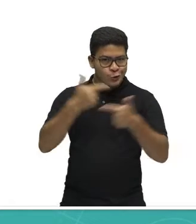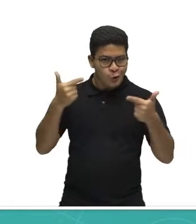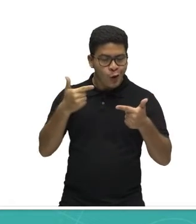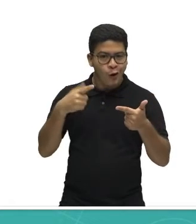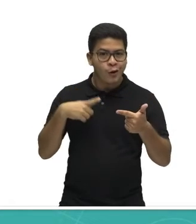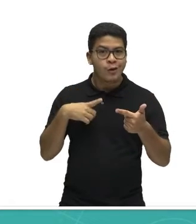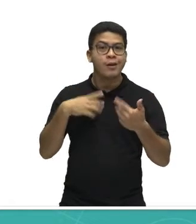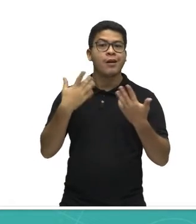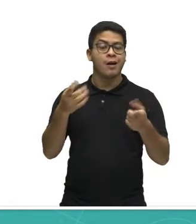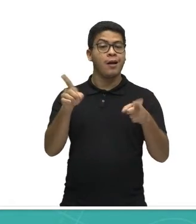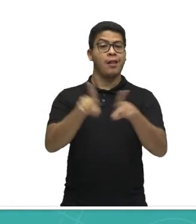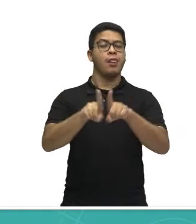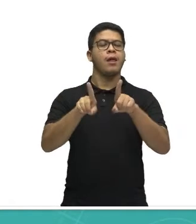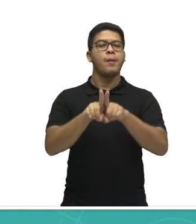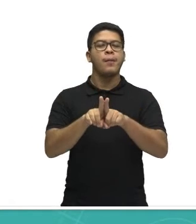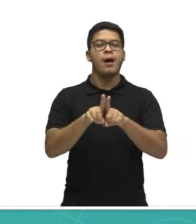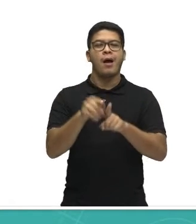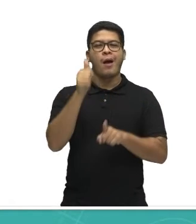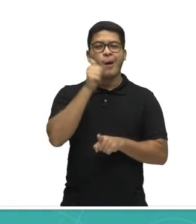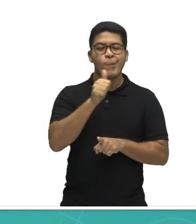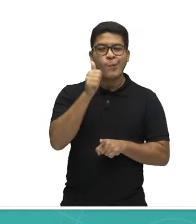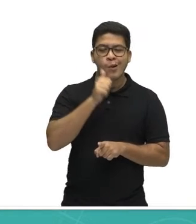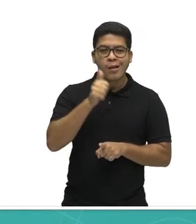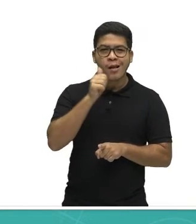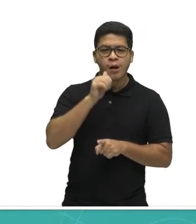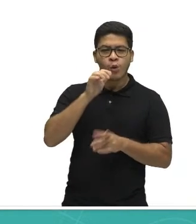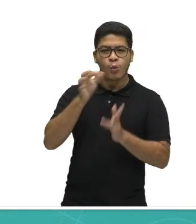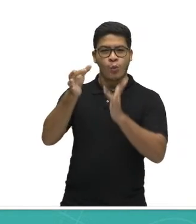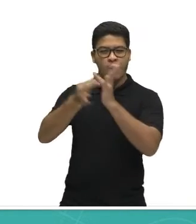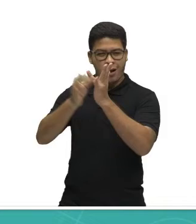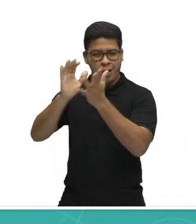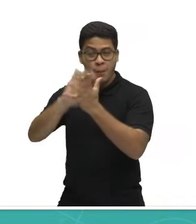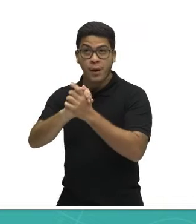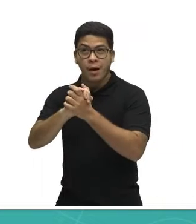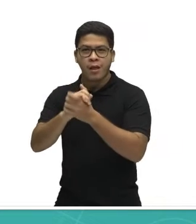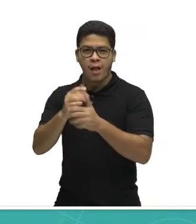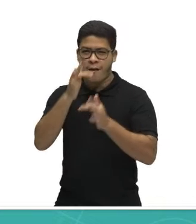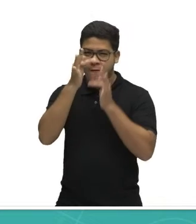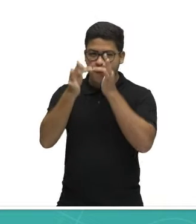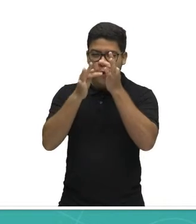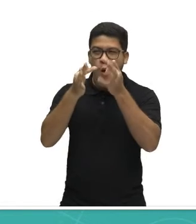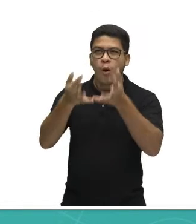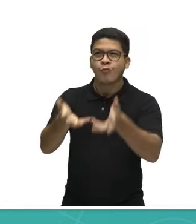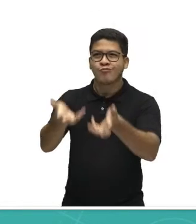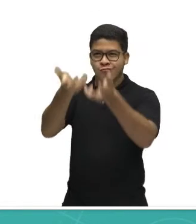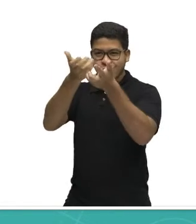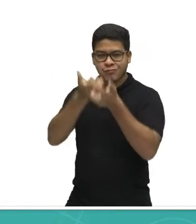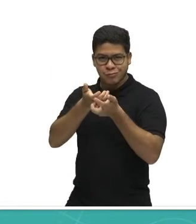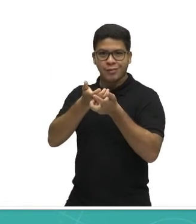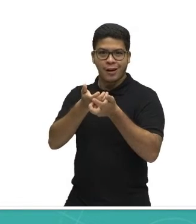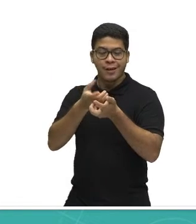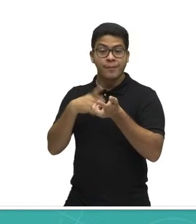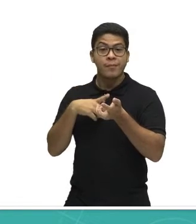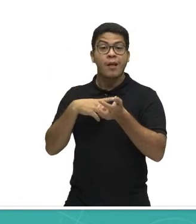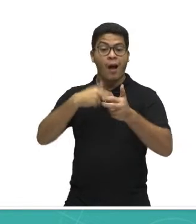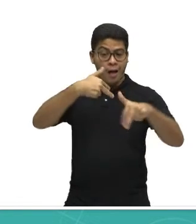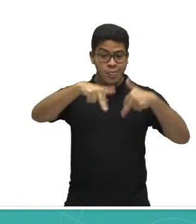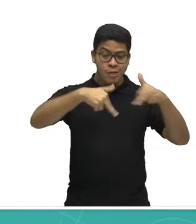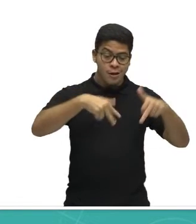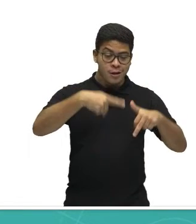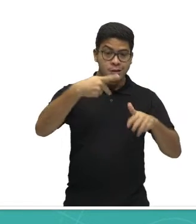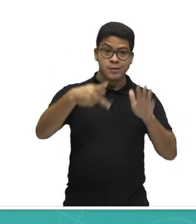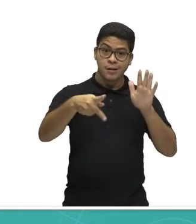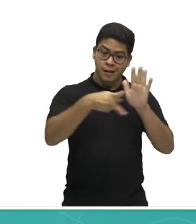casamento pega um buquê, e essas danças folclóricas, por exemplo, aqui do Amazonas, tudo isso faz parte do quê? Das